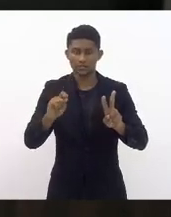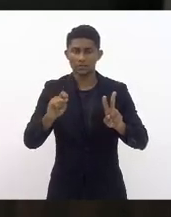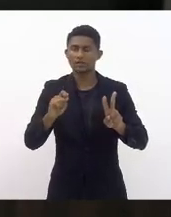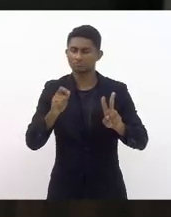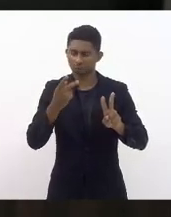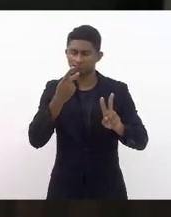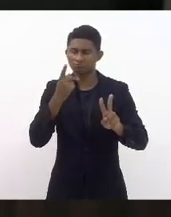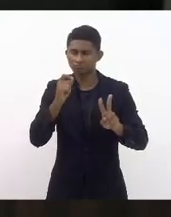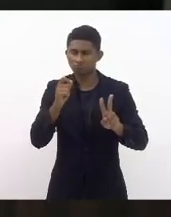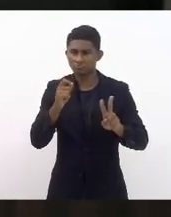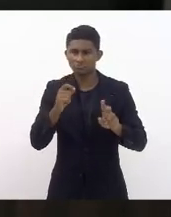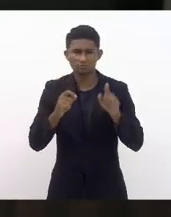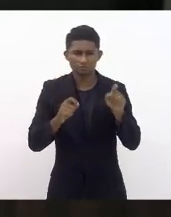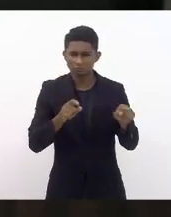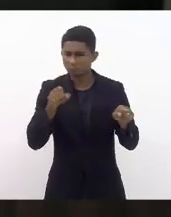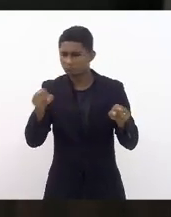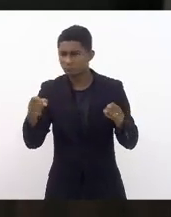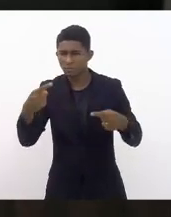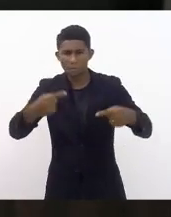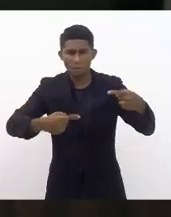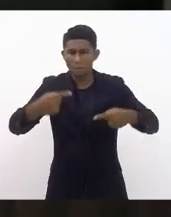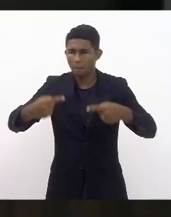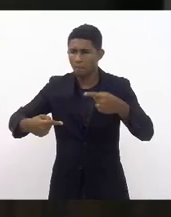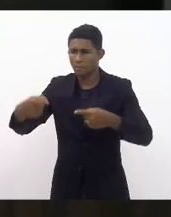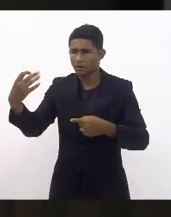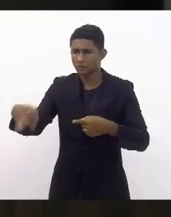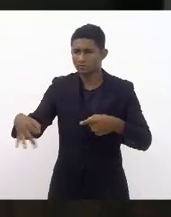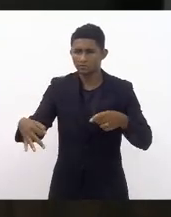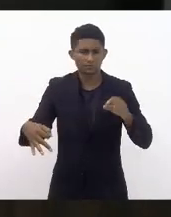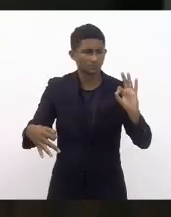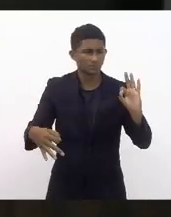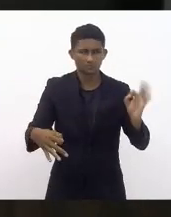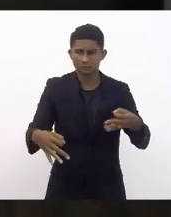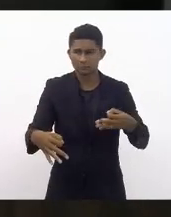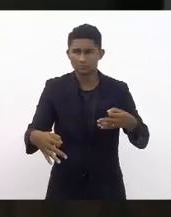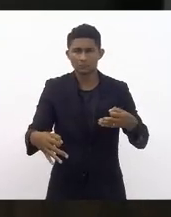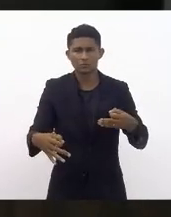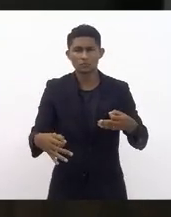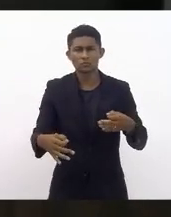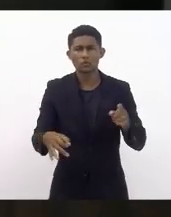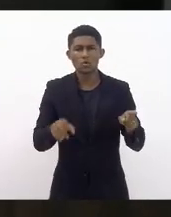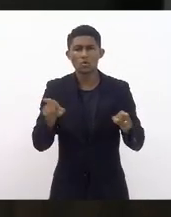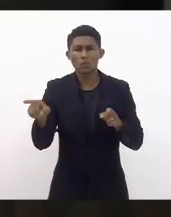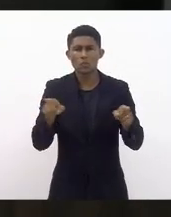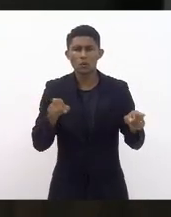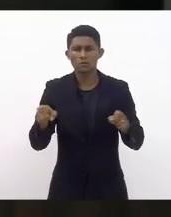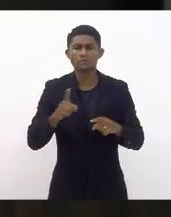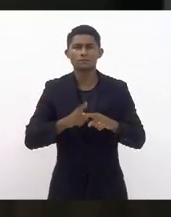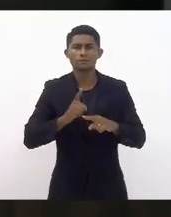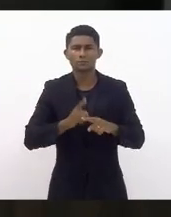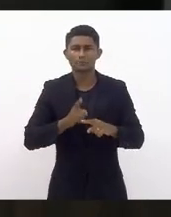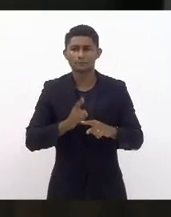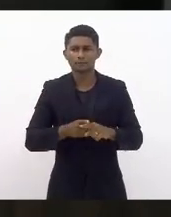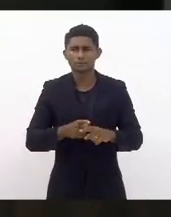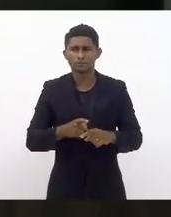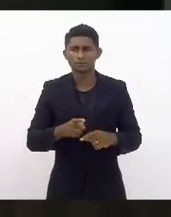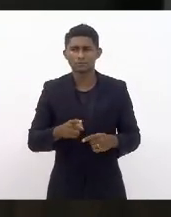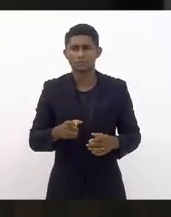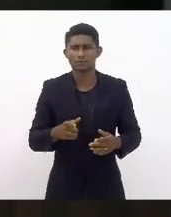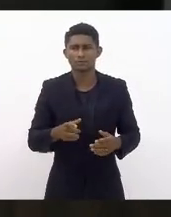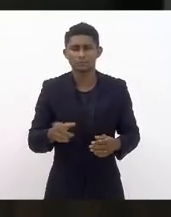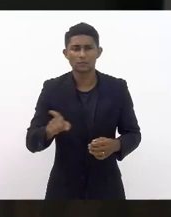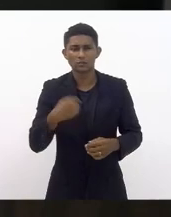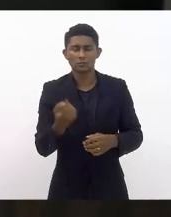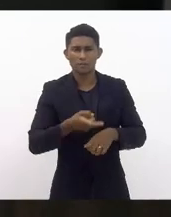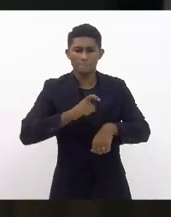aqui onde os dois lados estavam certos, ou estão certos. Porque, deputado Flávio, eu não sei onde nós estávamos nesse